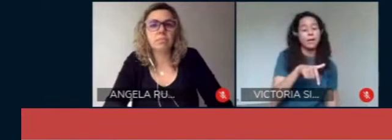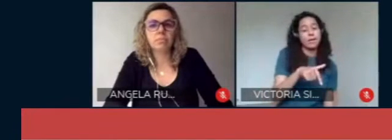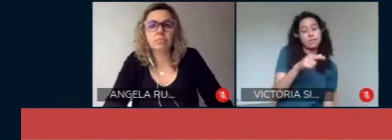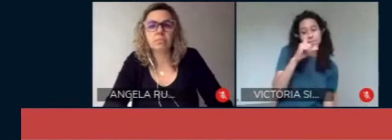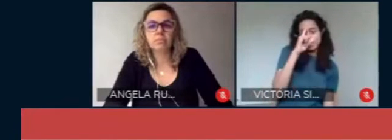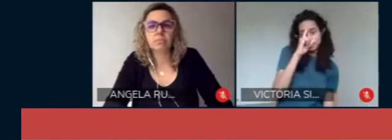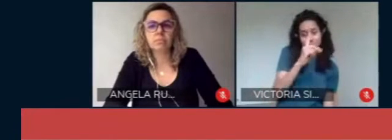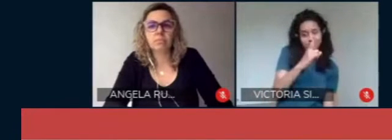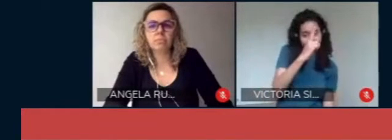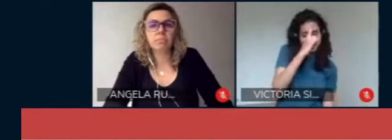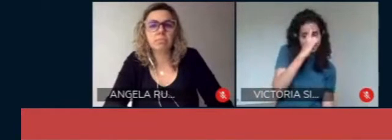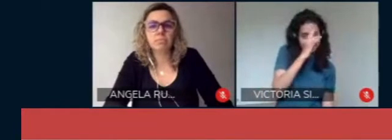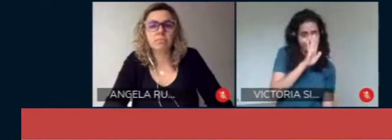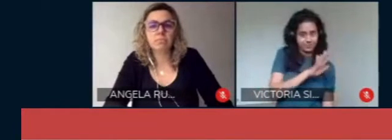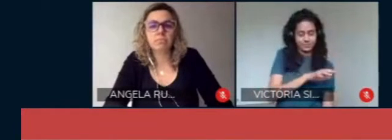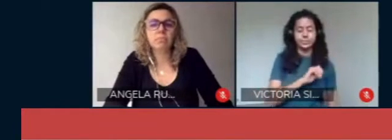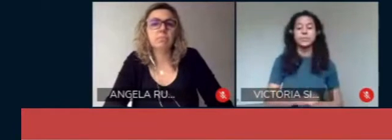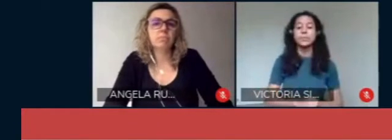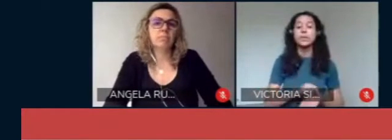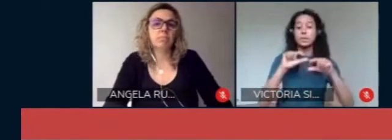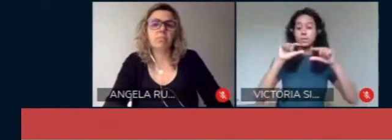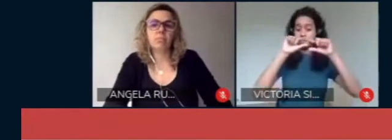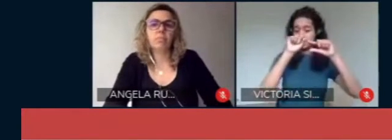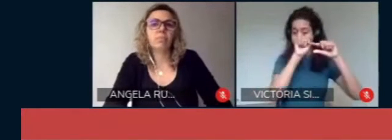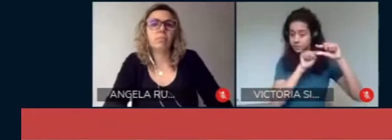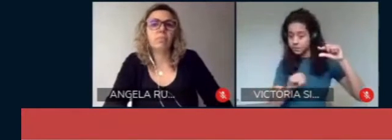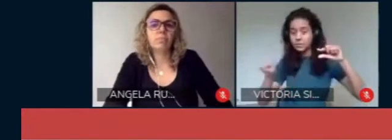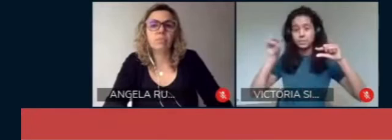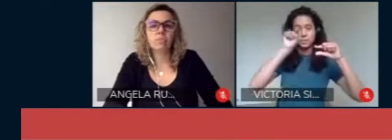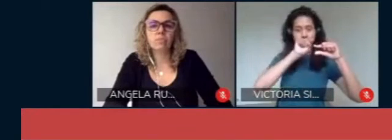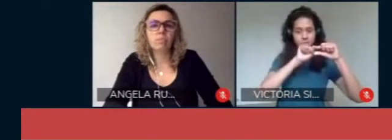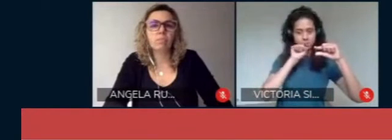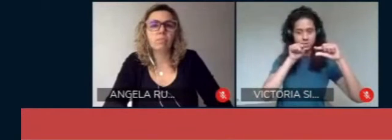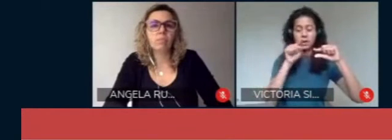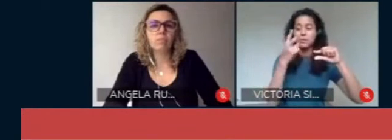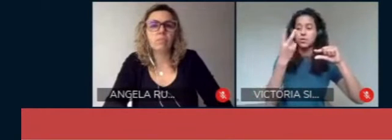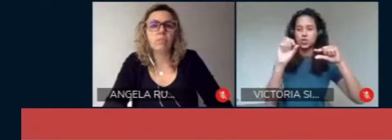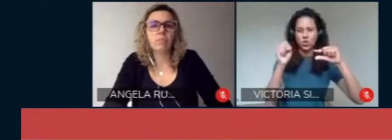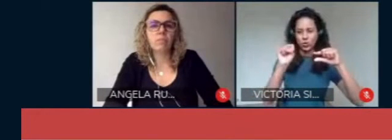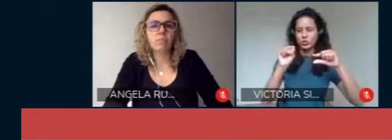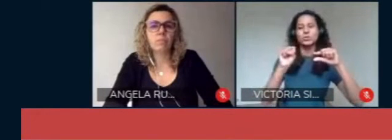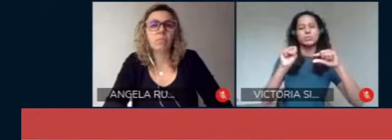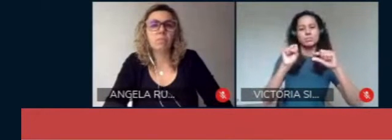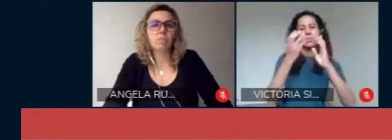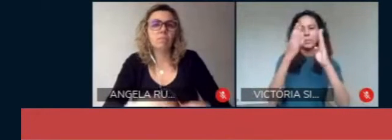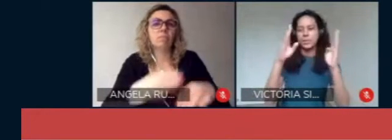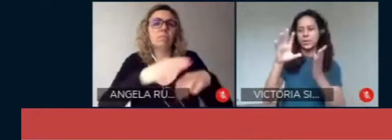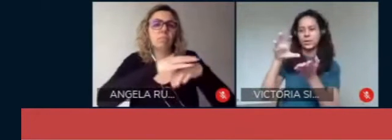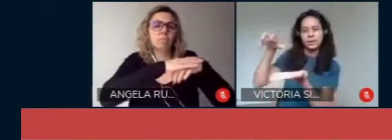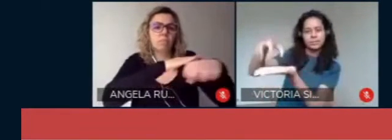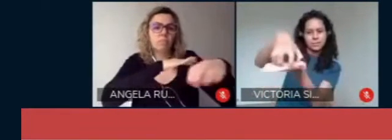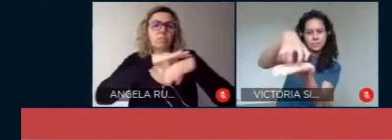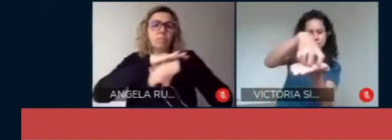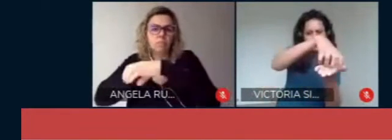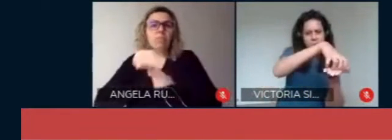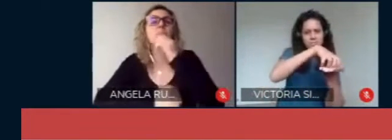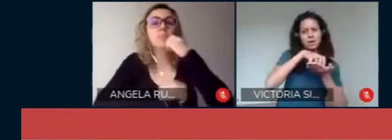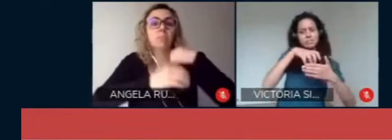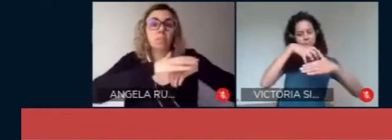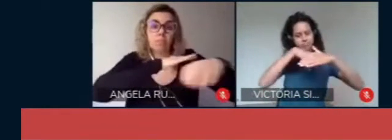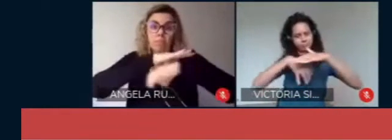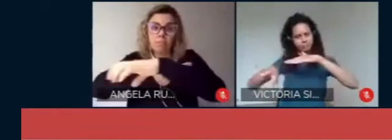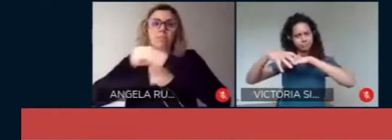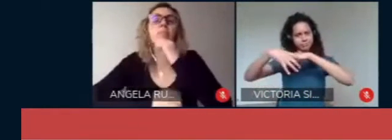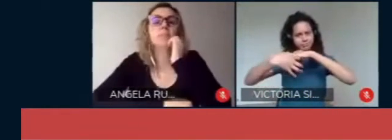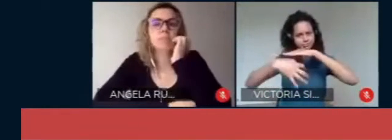Então, as bibliotecas setoriais são as bibliotecas das unidades acadêmicas, né? Então, provavelmente, o acervo